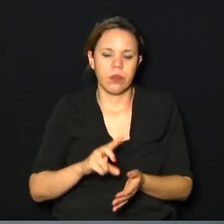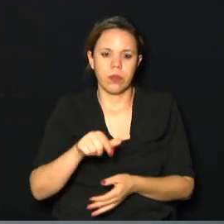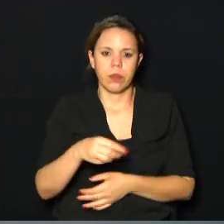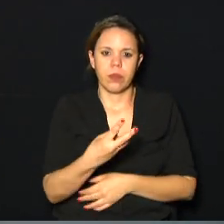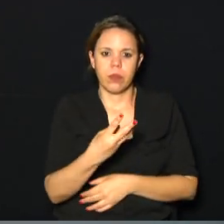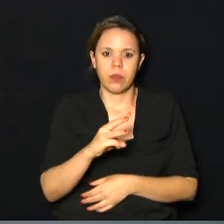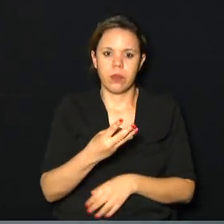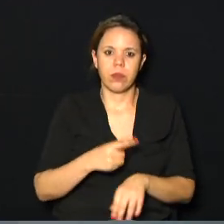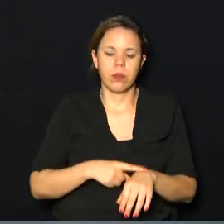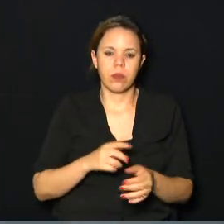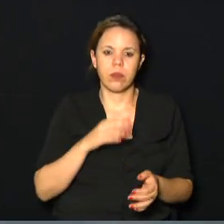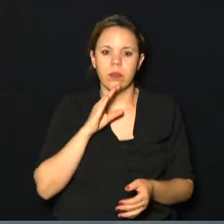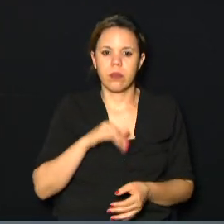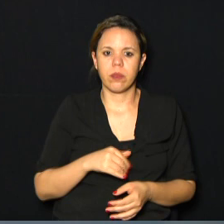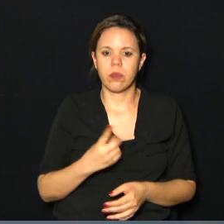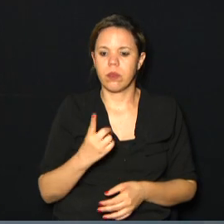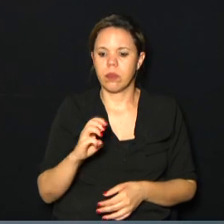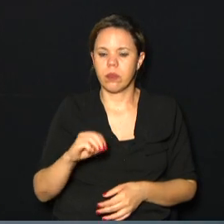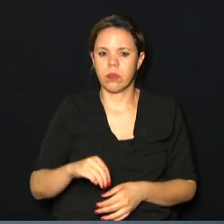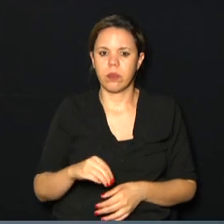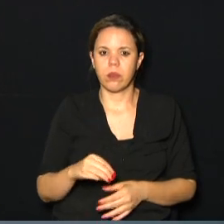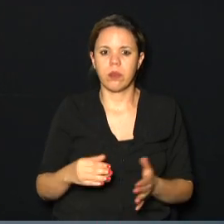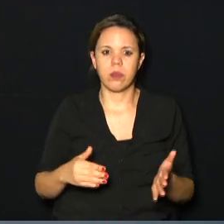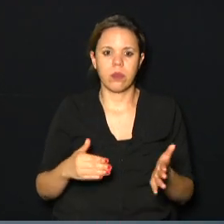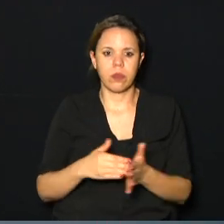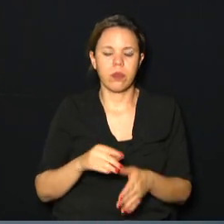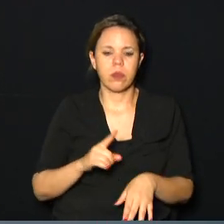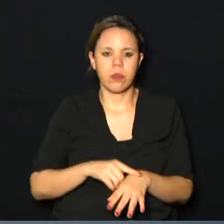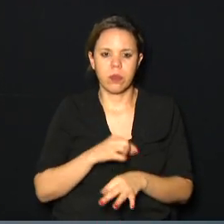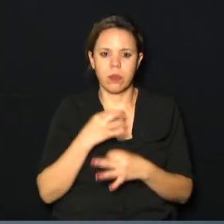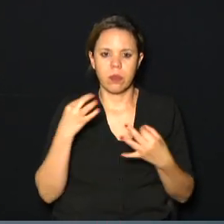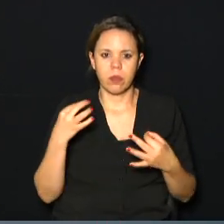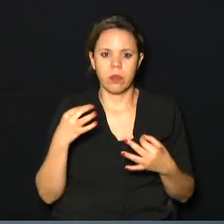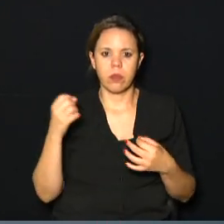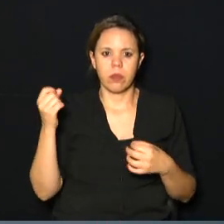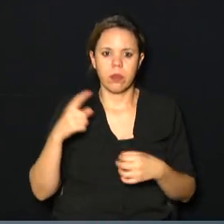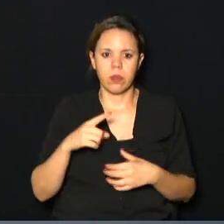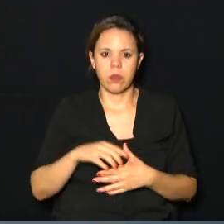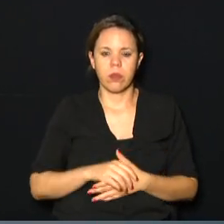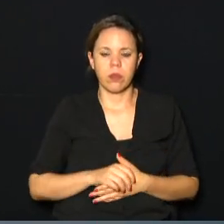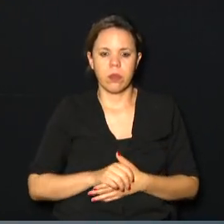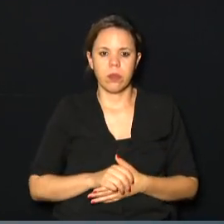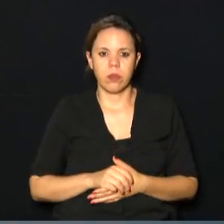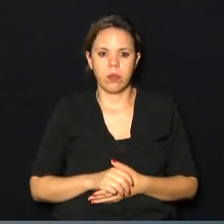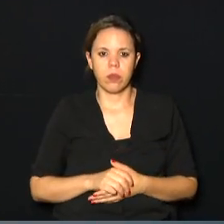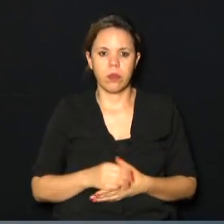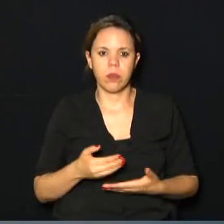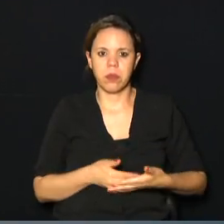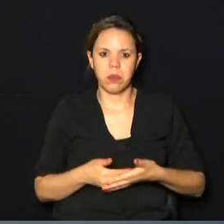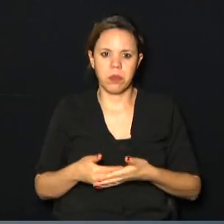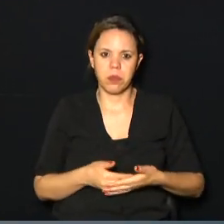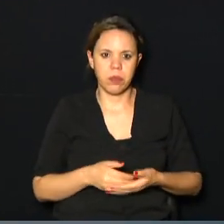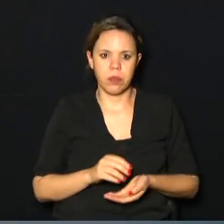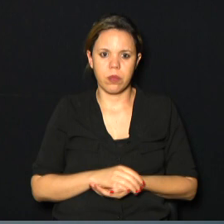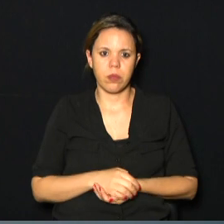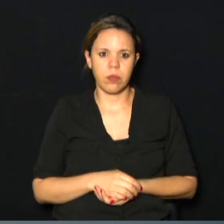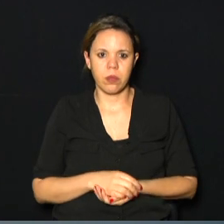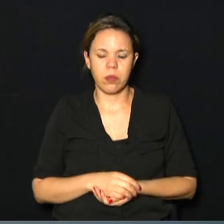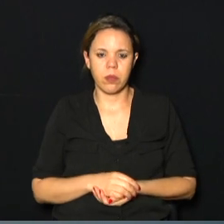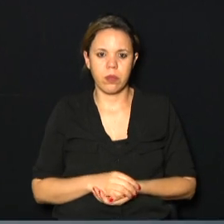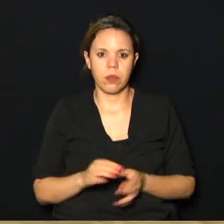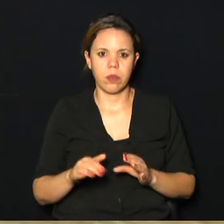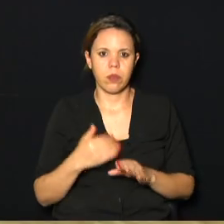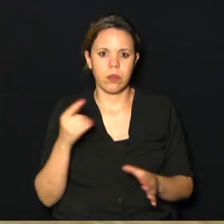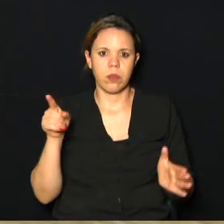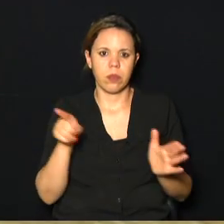3 da tarde, no máximo 15 minutos aí, é o tempo ideal de exposição solar dos bebês aí. A gente recebeu mais